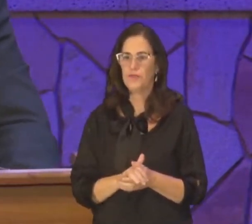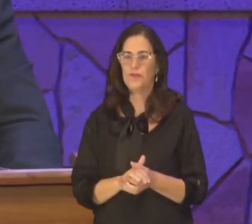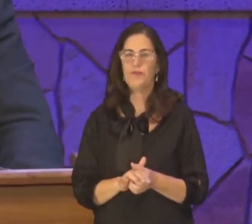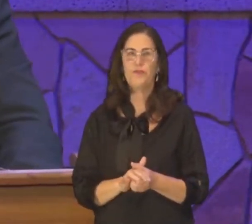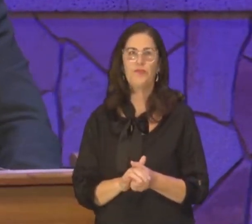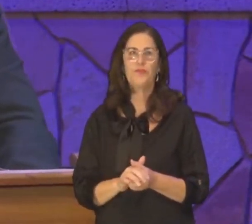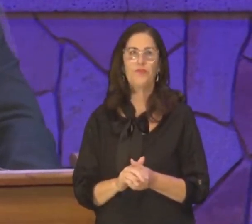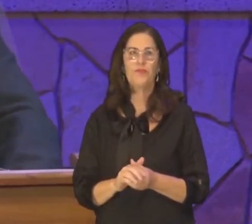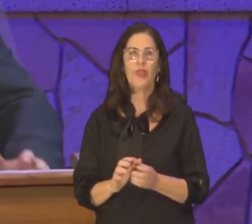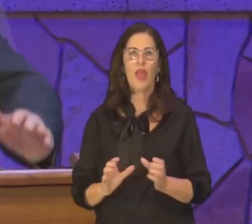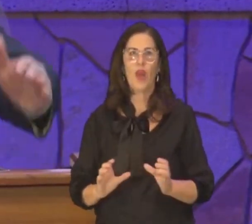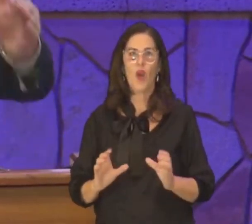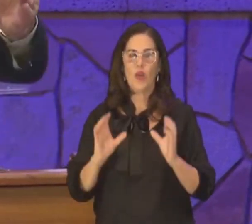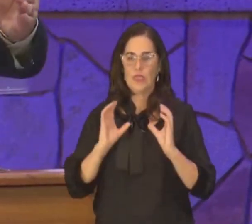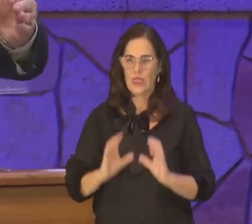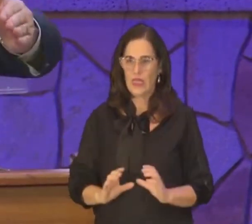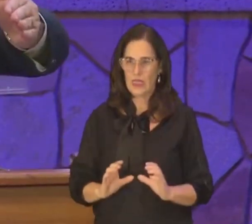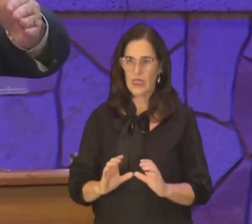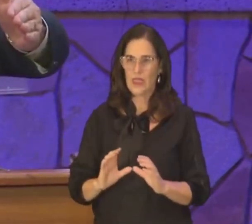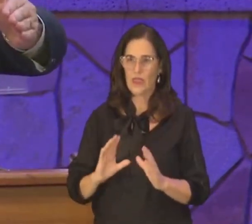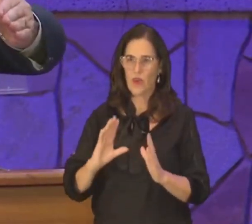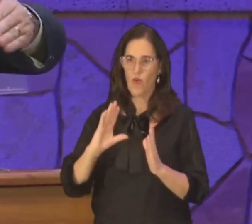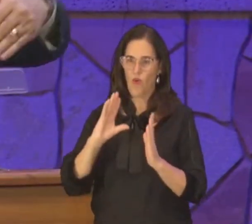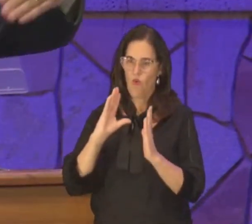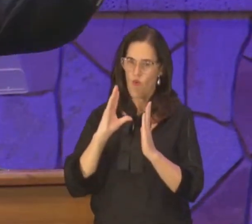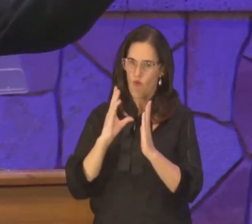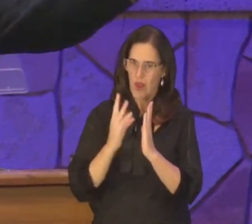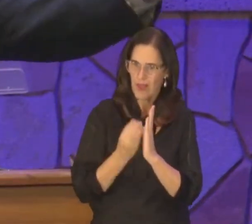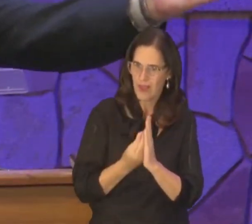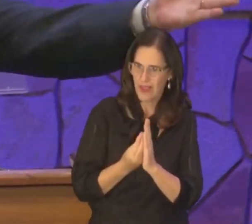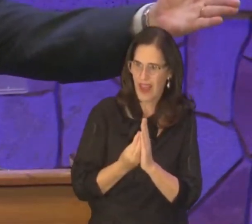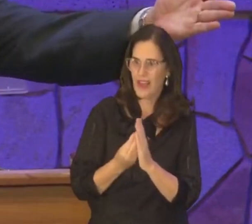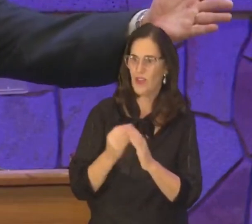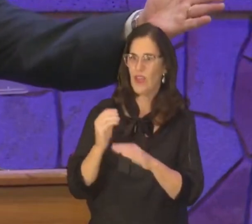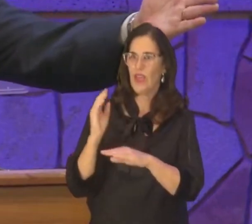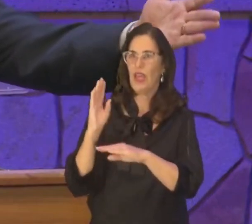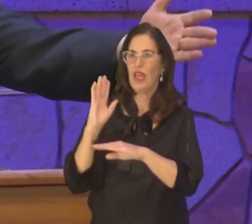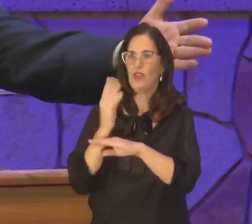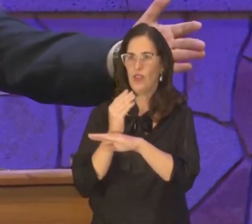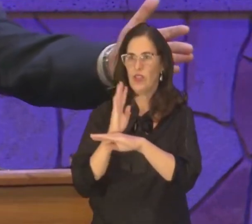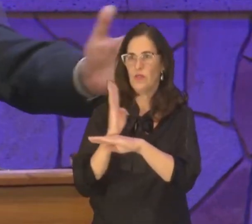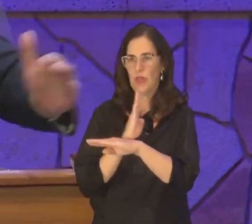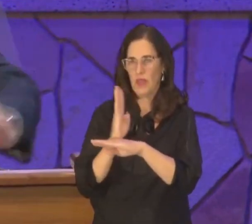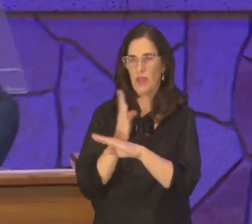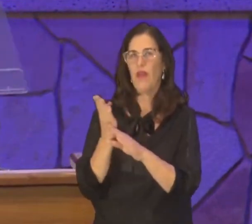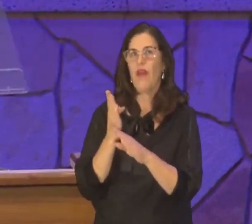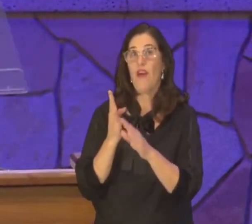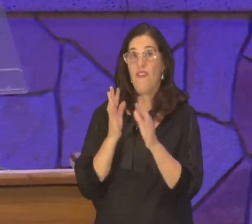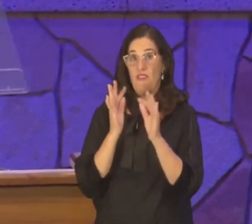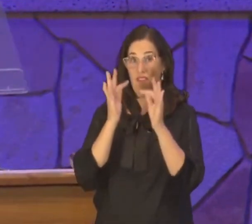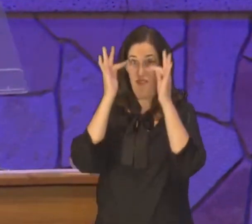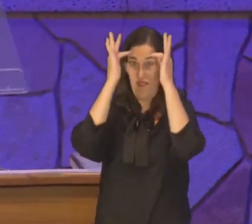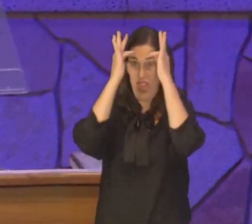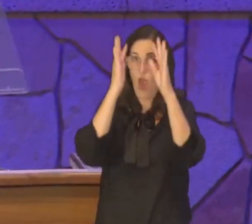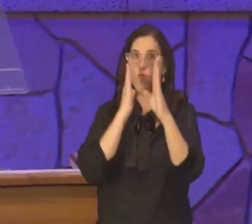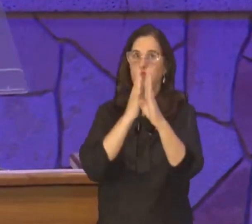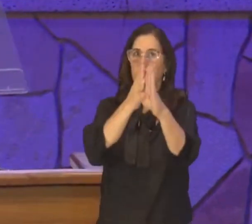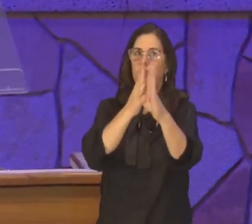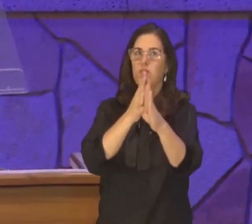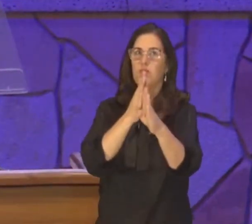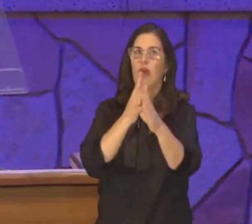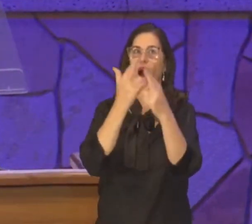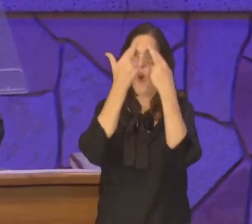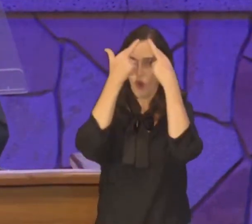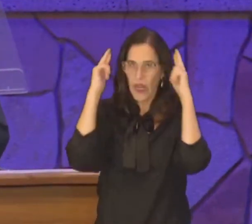os cidadãos de Esmirna, eles eram fiéis aos gregos, foram fiéis aos romanos, e aqui Jesus chama